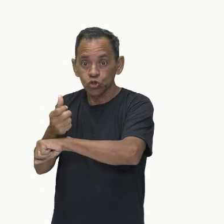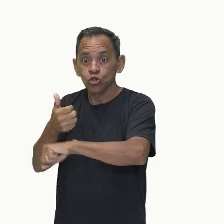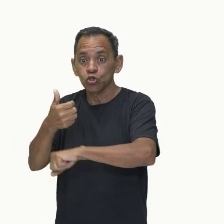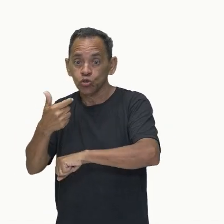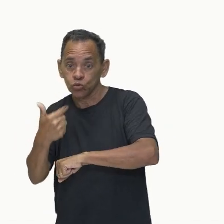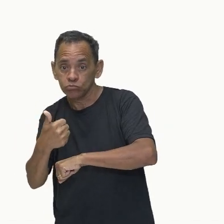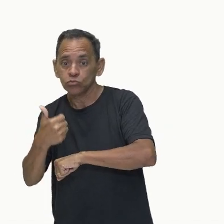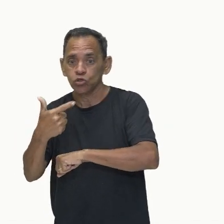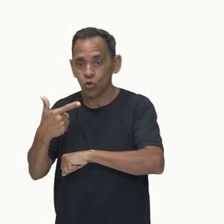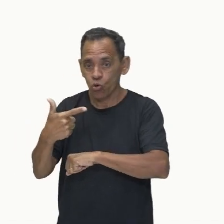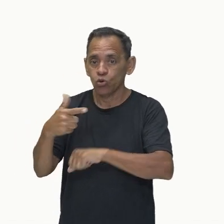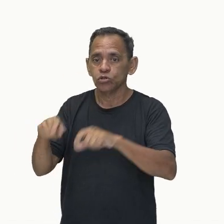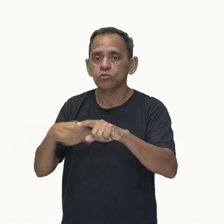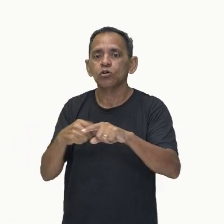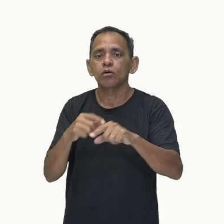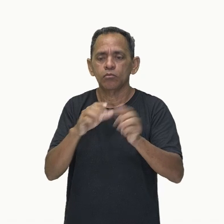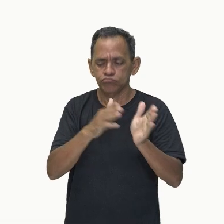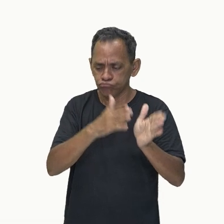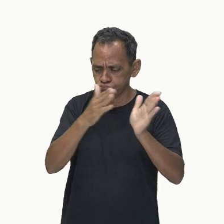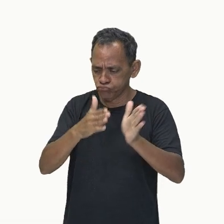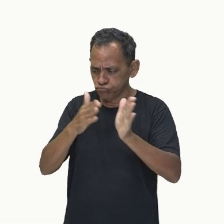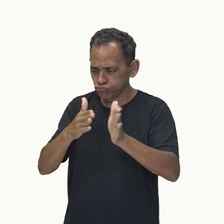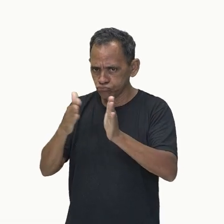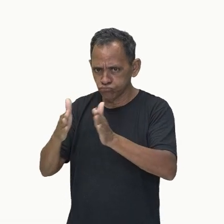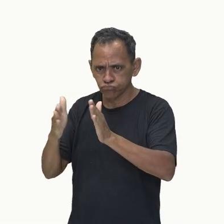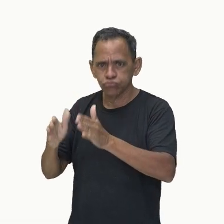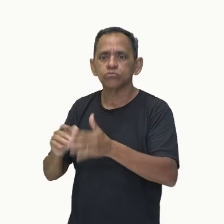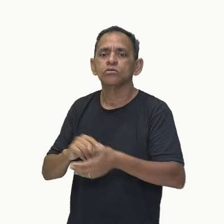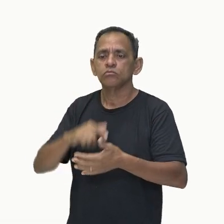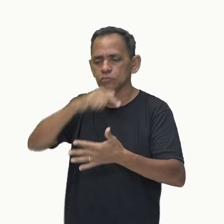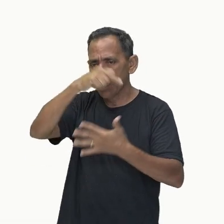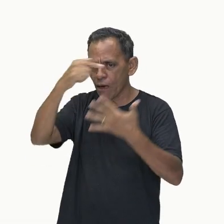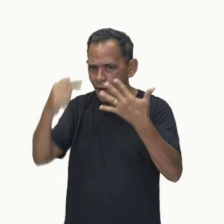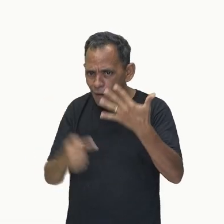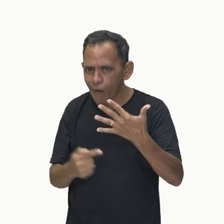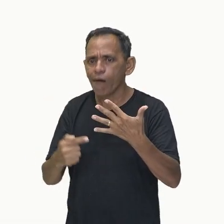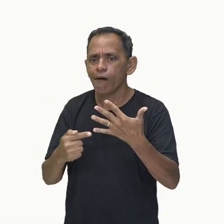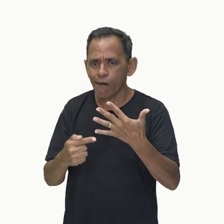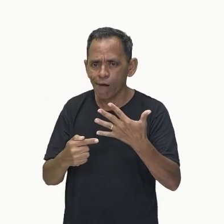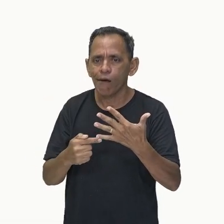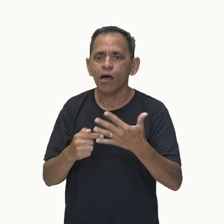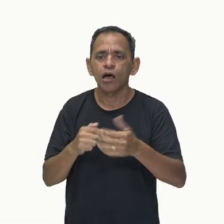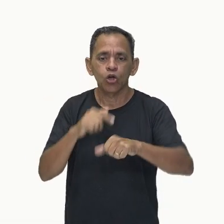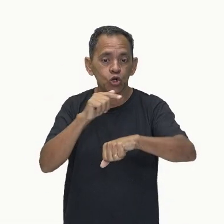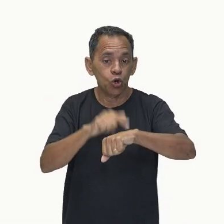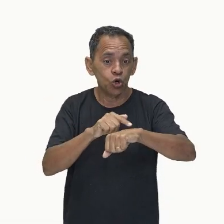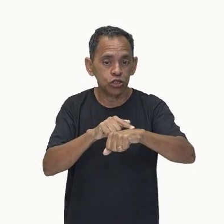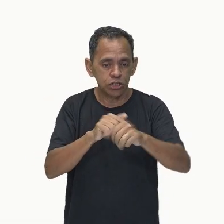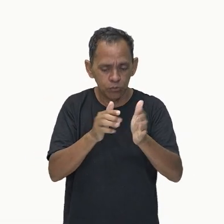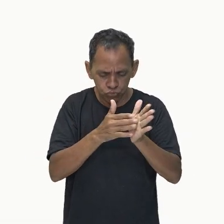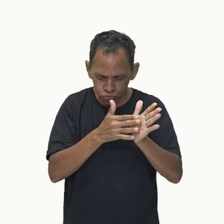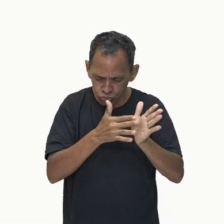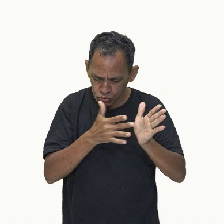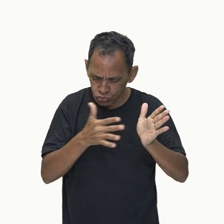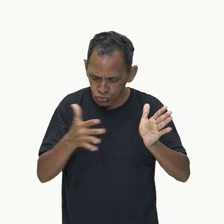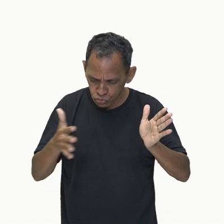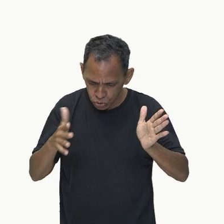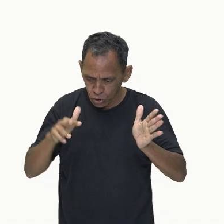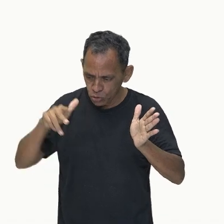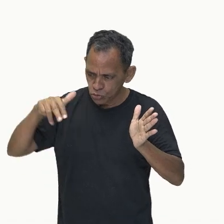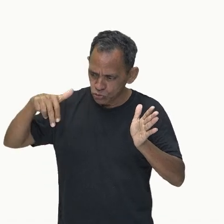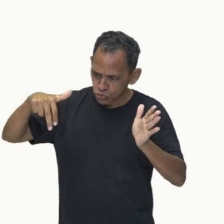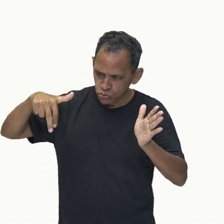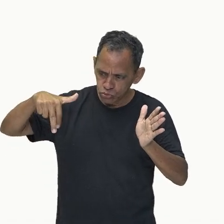na 18, depois na 21. Conforme o tempo vai passando, ela vai percorrendo aí esse espaço, tá, pessoal?